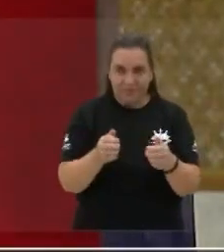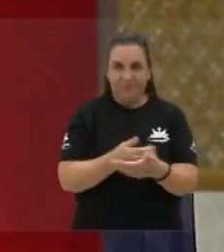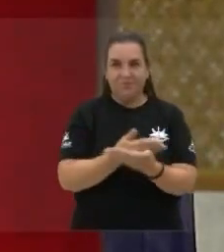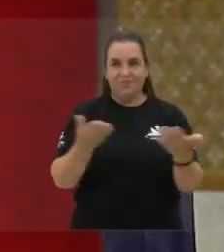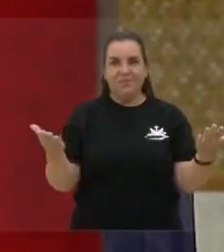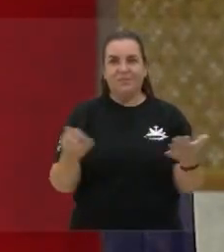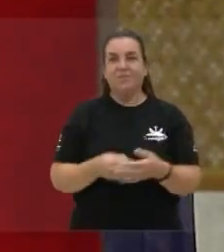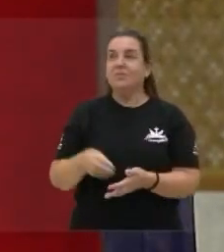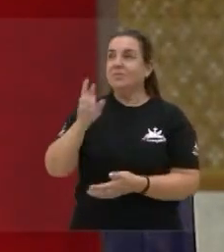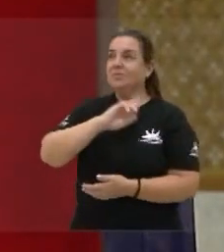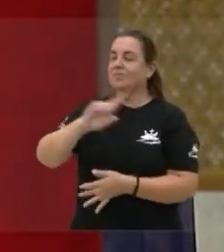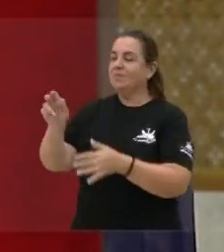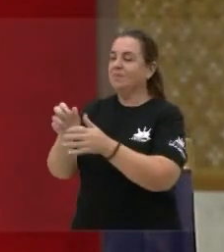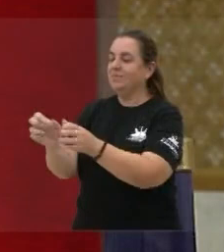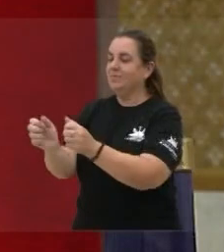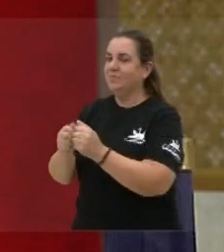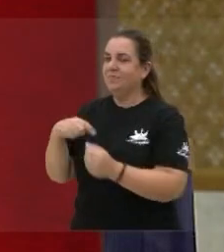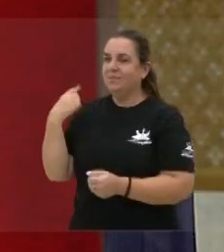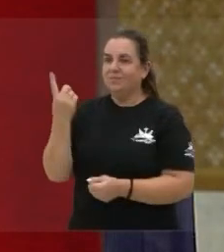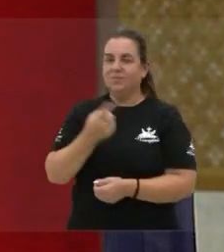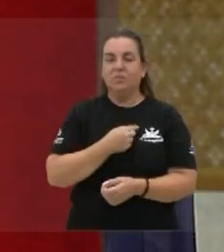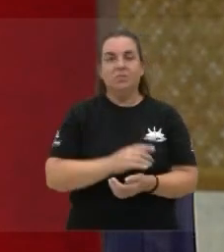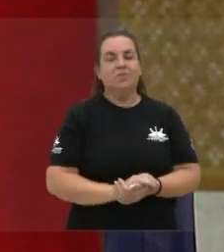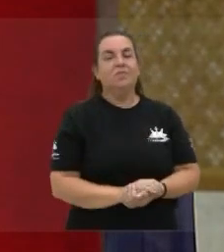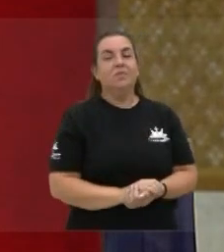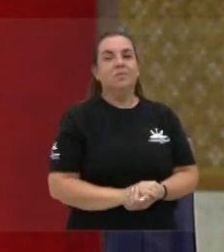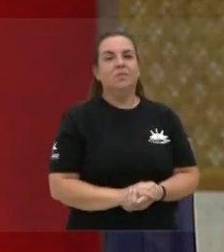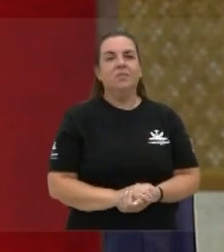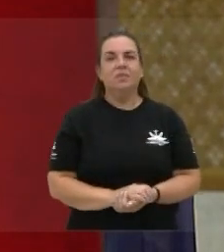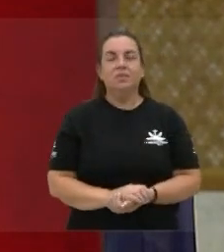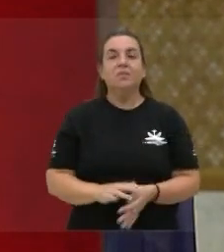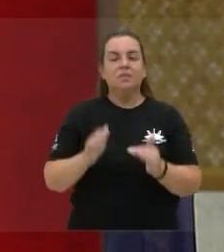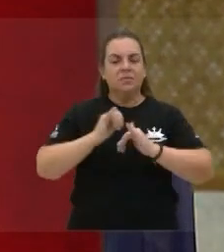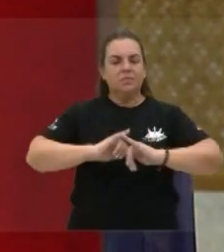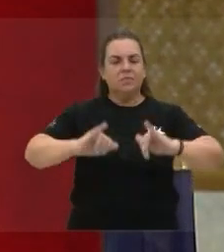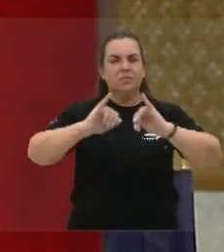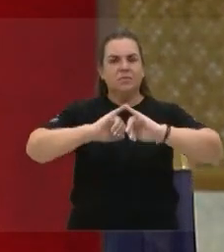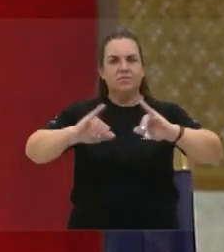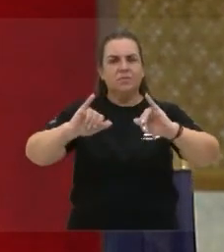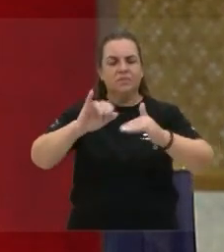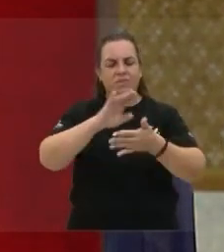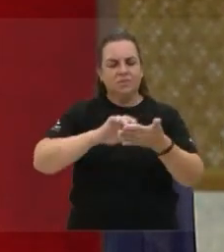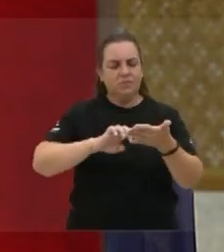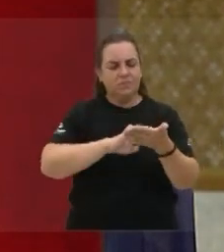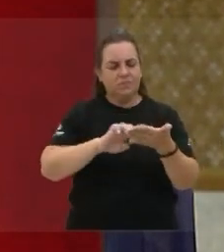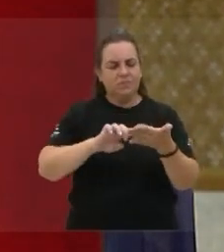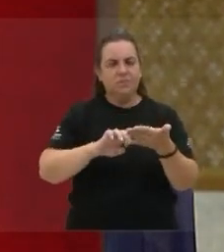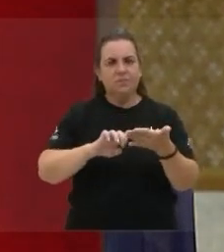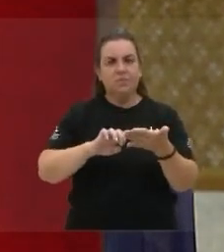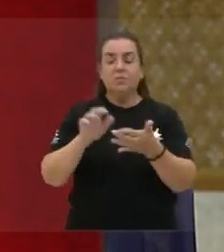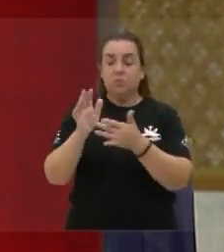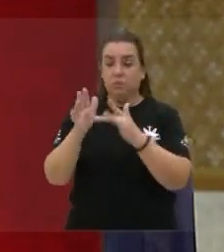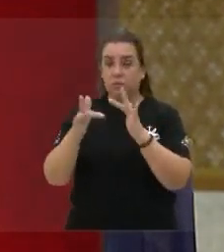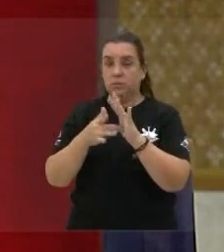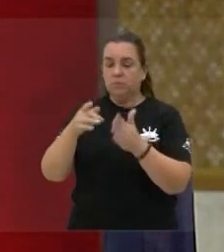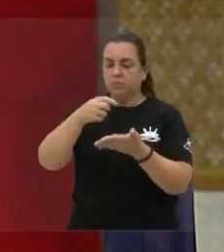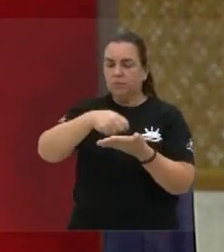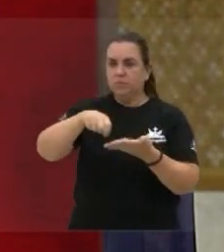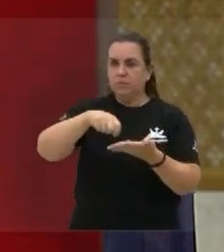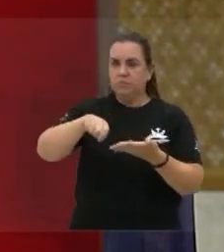esteja convosco. Ele está no meio de nós. Proclamação do Evangelho de Jesus Cristo,